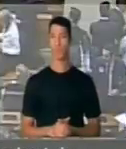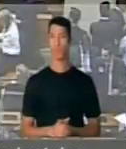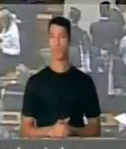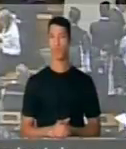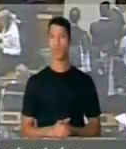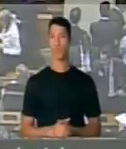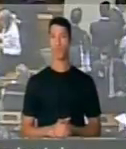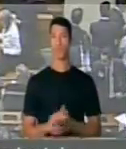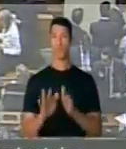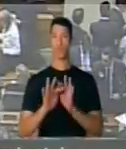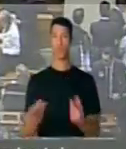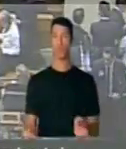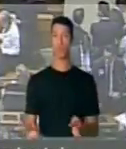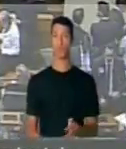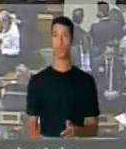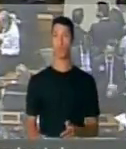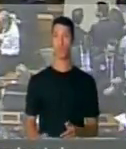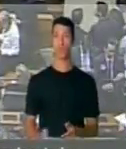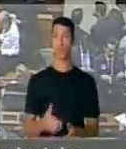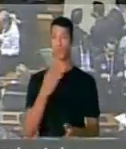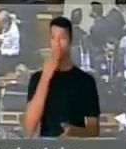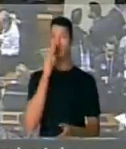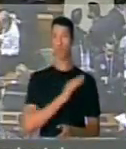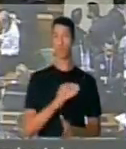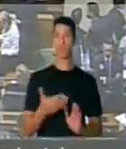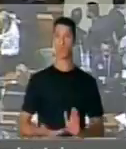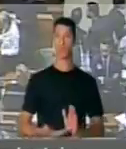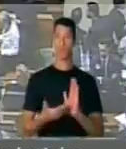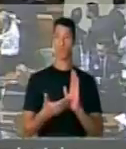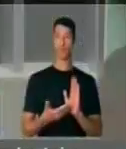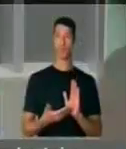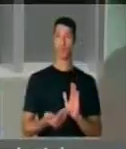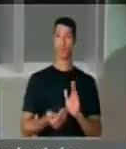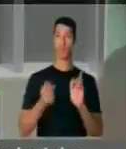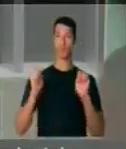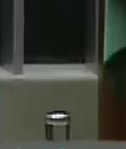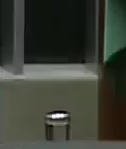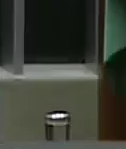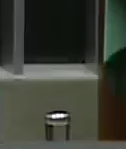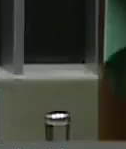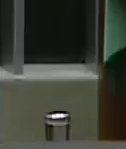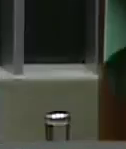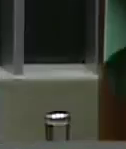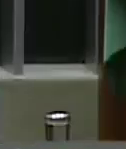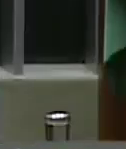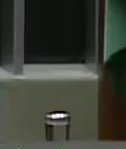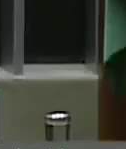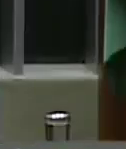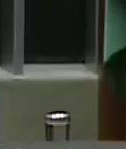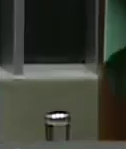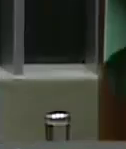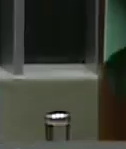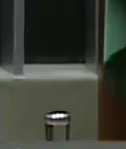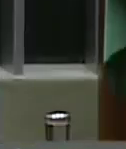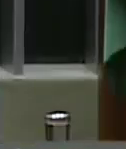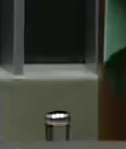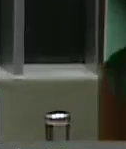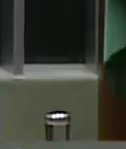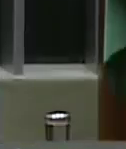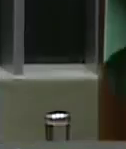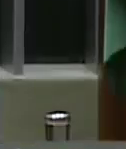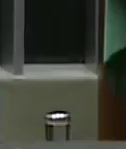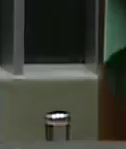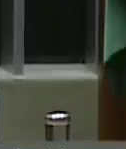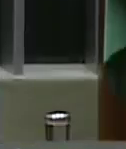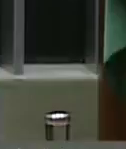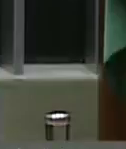E simplesmente ignorando que a Câmara precisa ter previsibilidade, precisa de mostrar para a sociedade